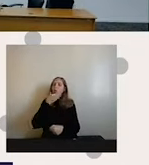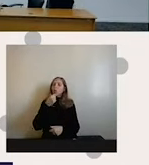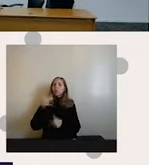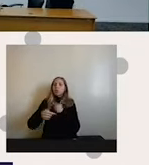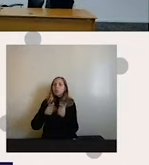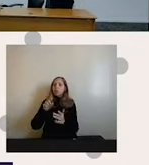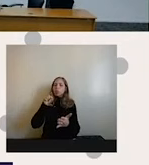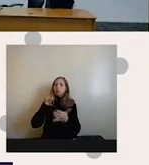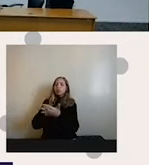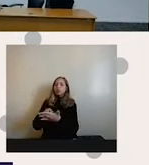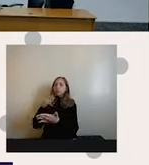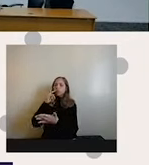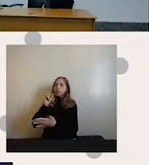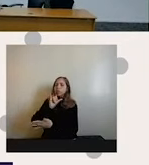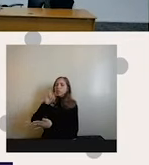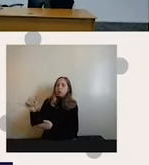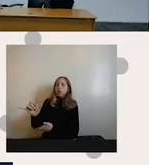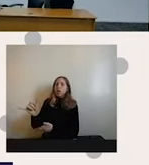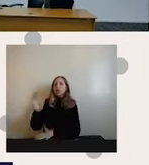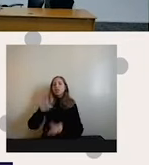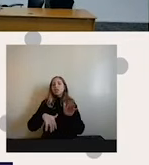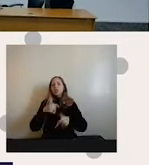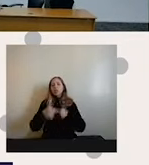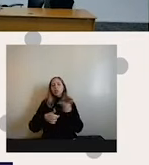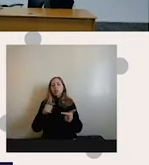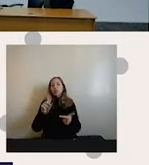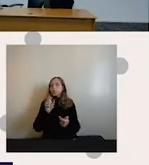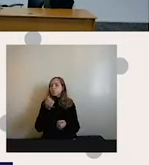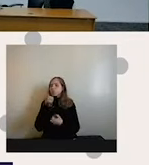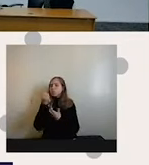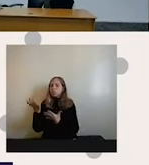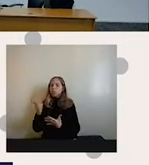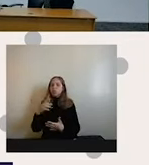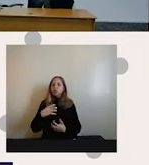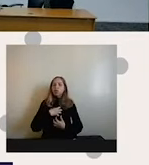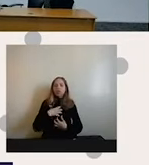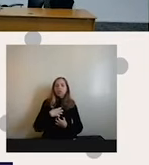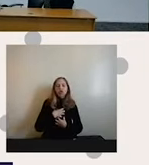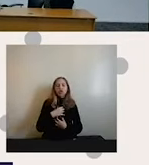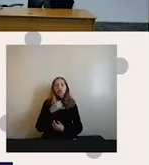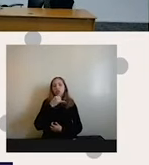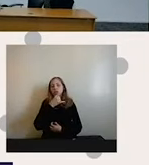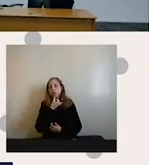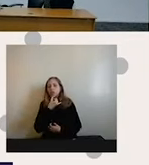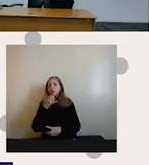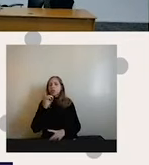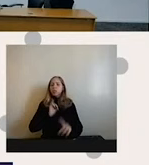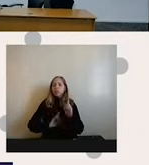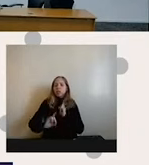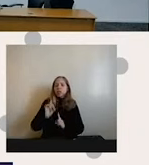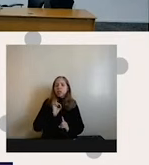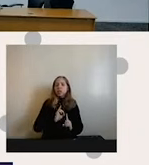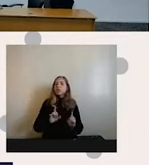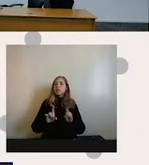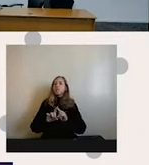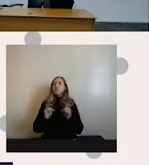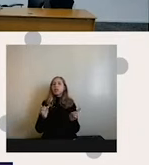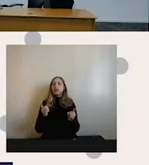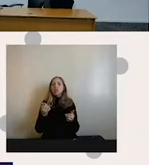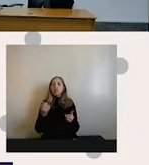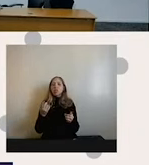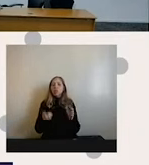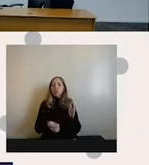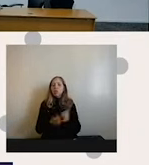Ele vai falar dos sintomas dele, que tem tristeza, que tem depressão, e, normalmente, ele não vai imaginar que